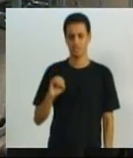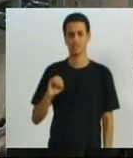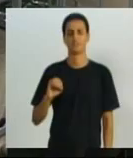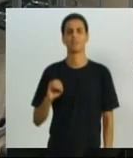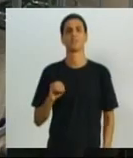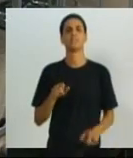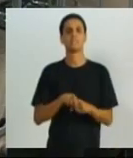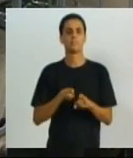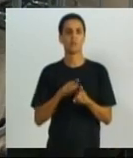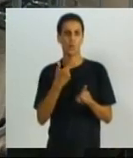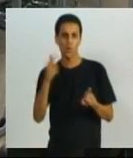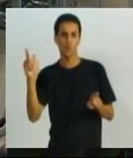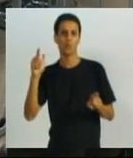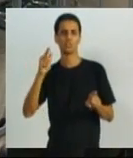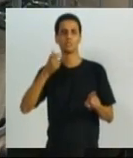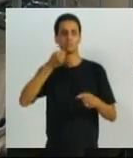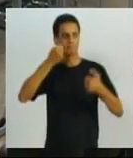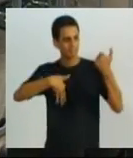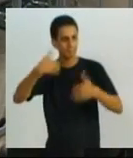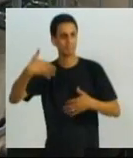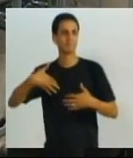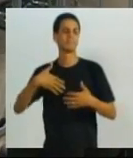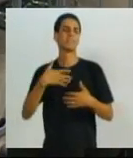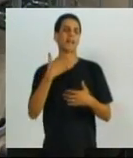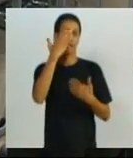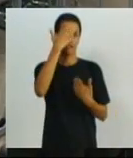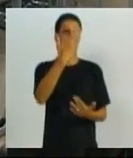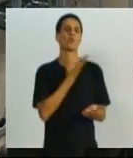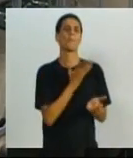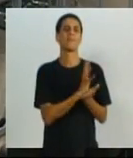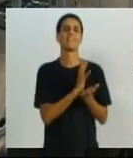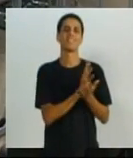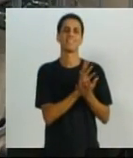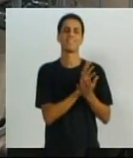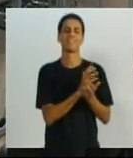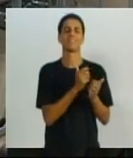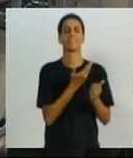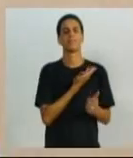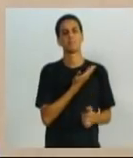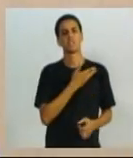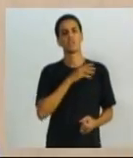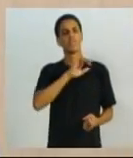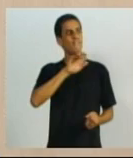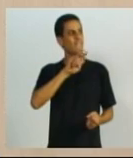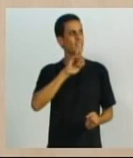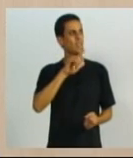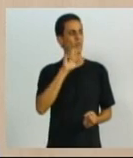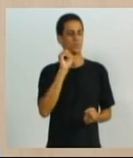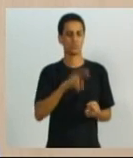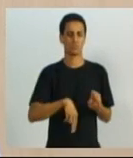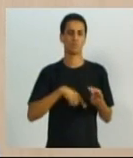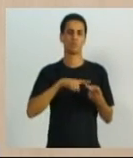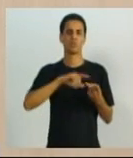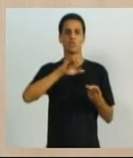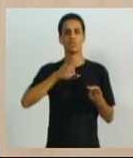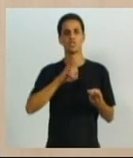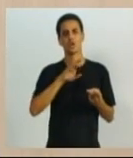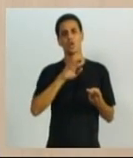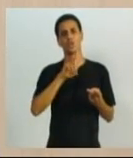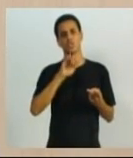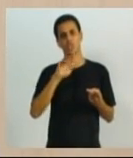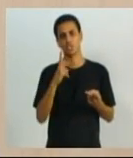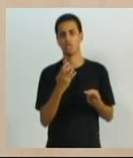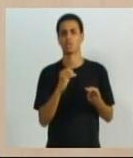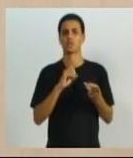Além dos que falaram, eu quero agradecer a companhia também que nos fizeram aqui, os amigos Wilson, Jorginho, Silvio. Agradecer em